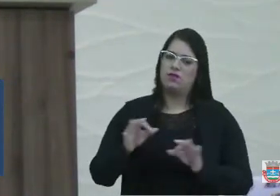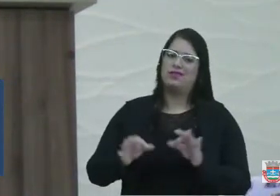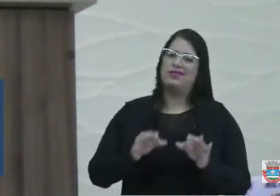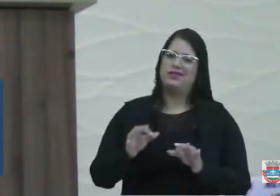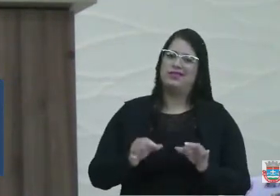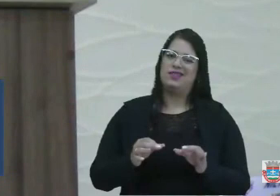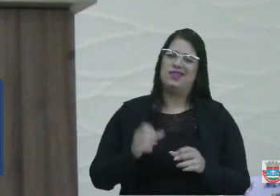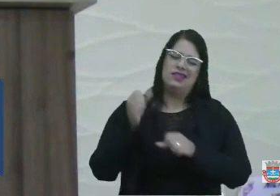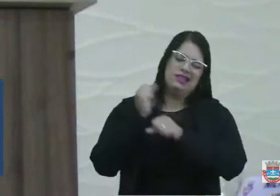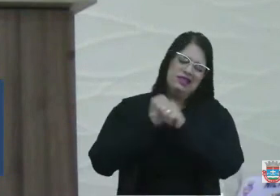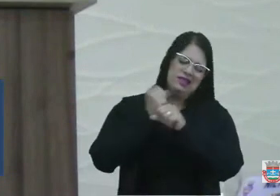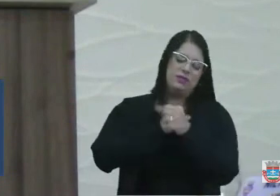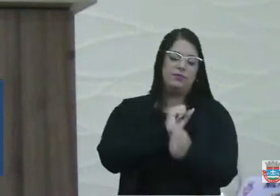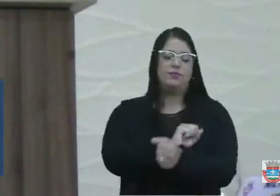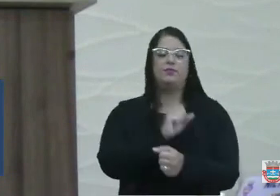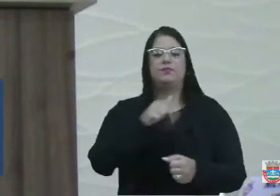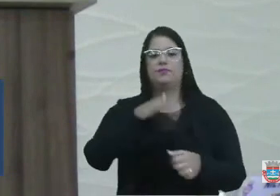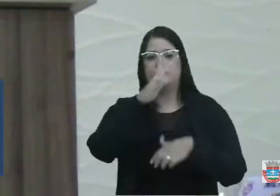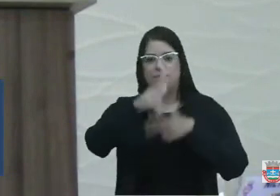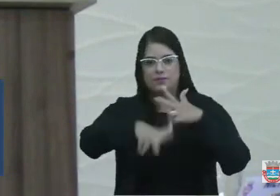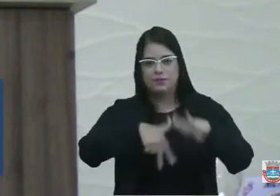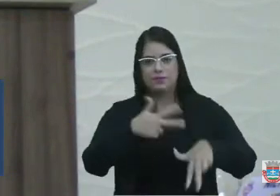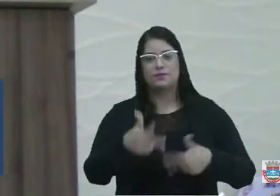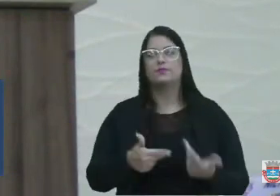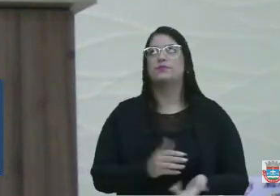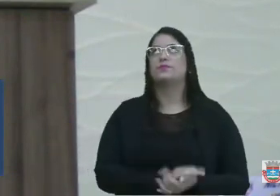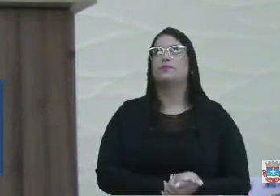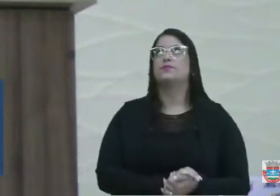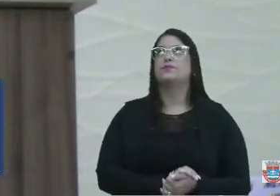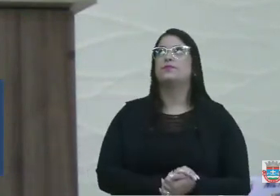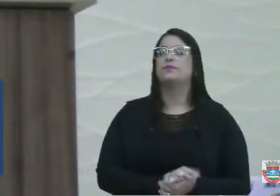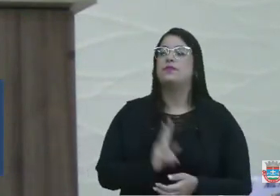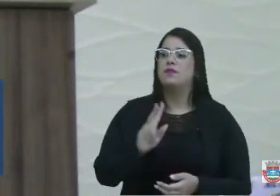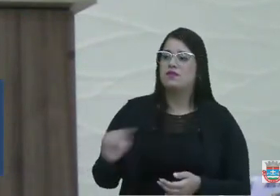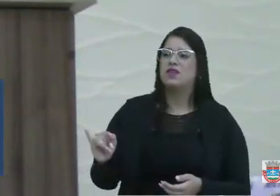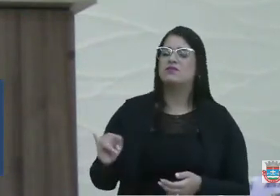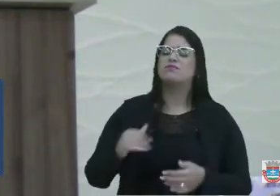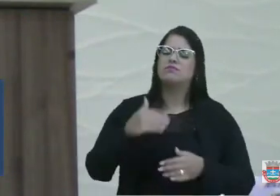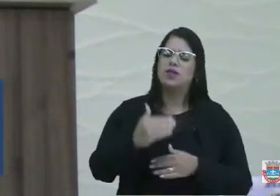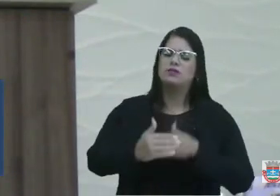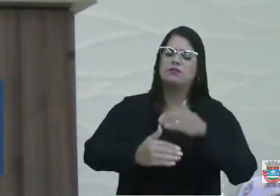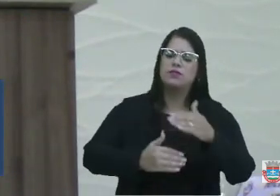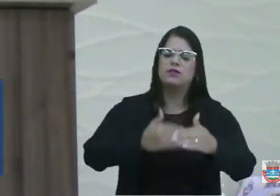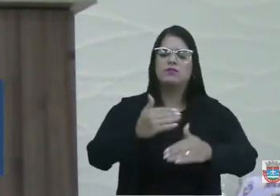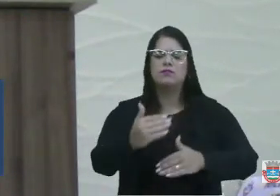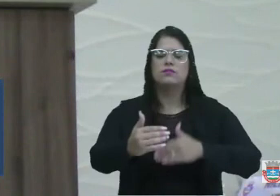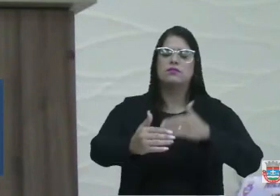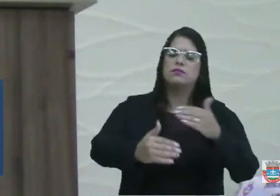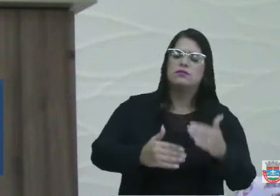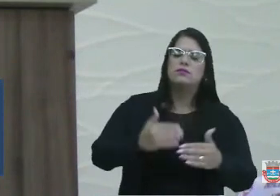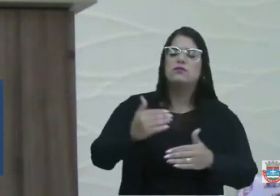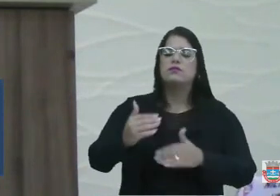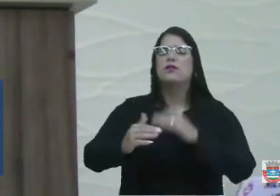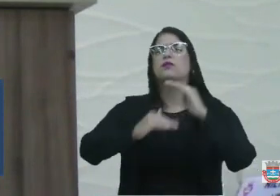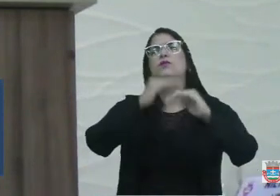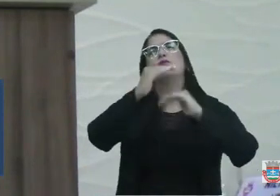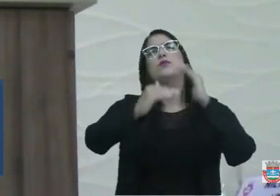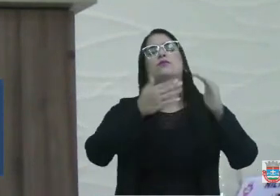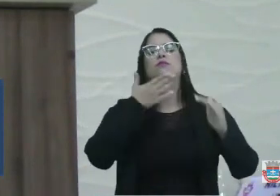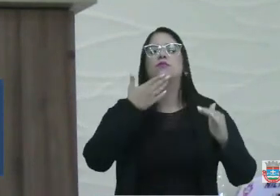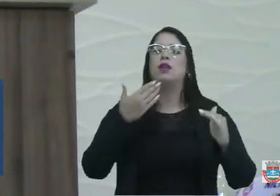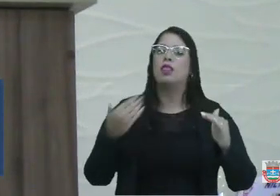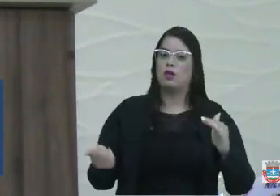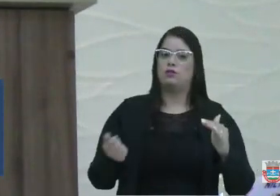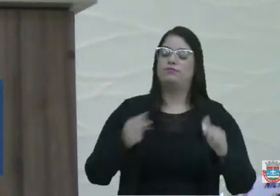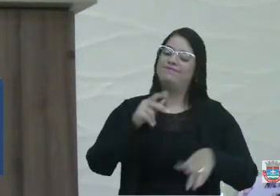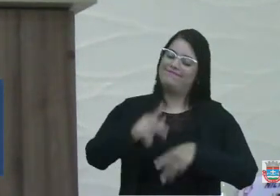nossa cidade. E assim a gente vai caminhando, buscando e procurando fazer o melhor para toda a